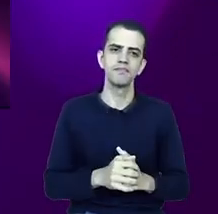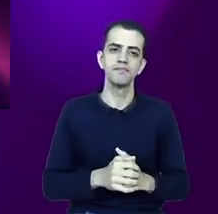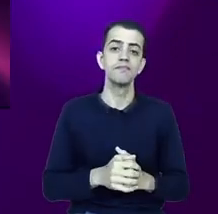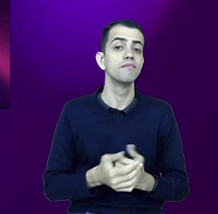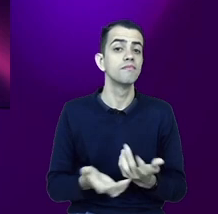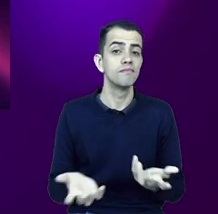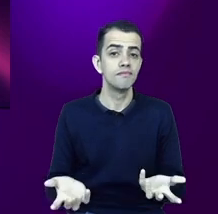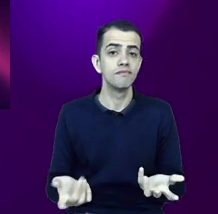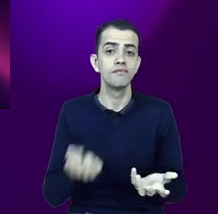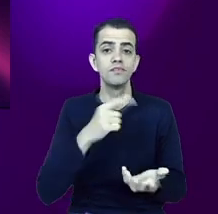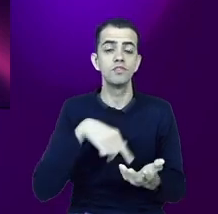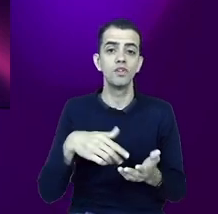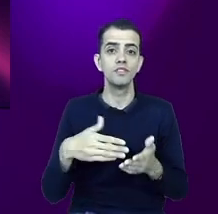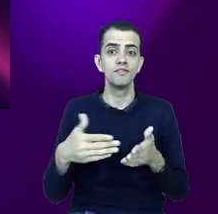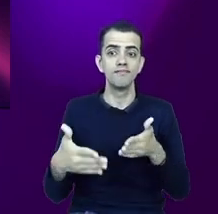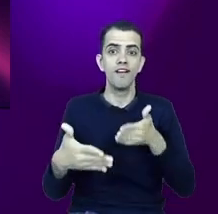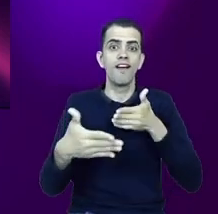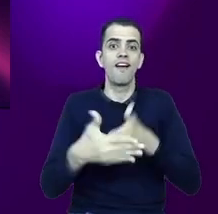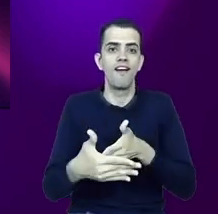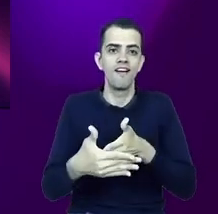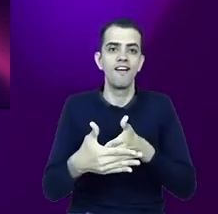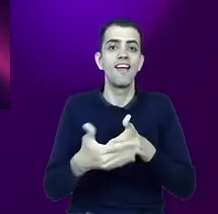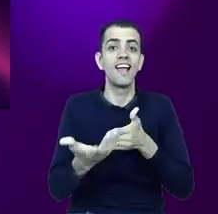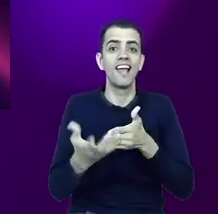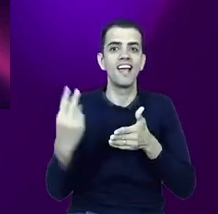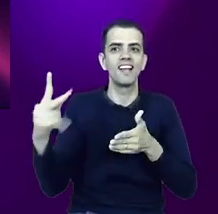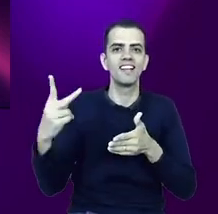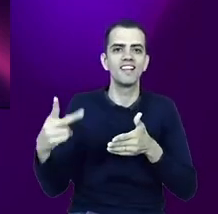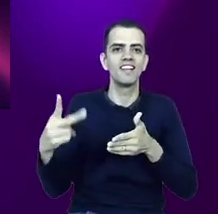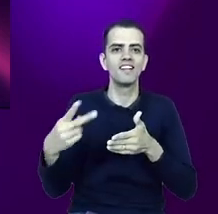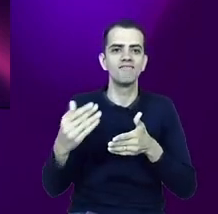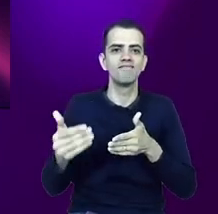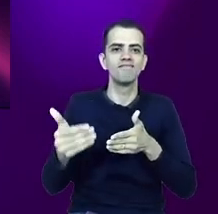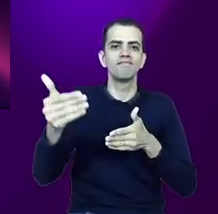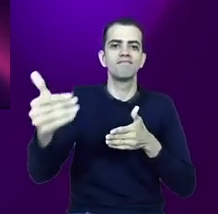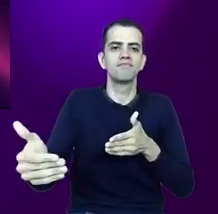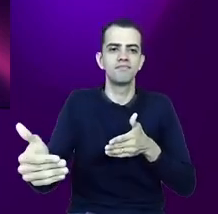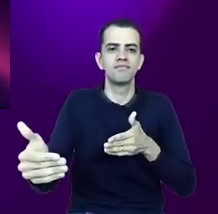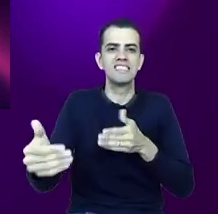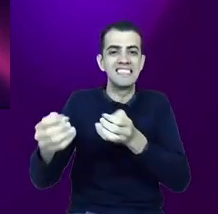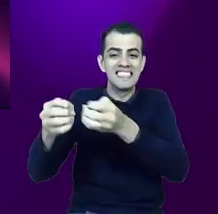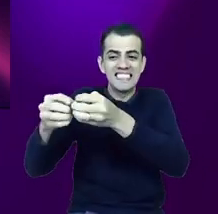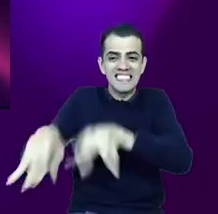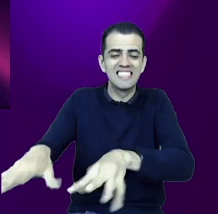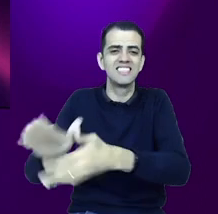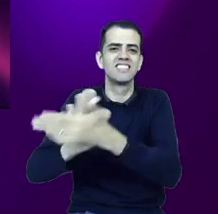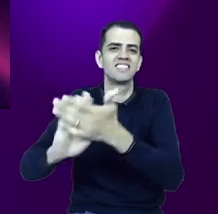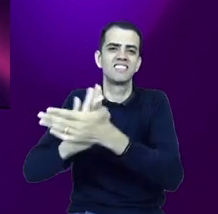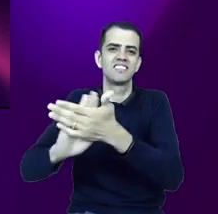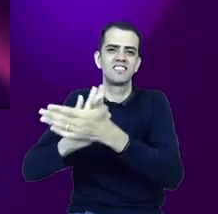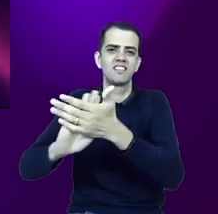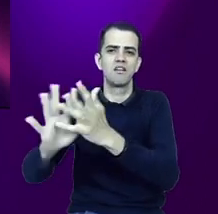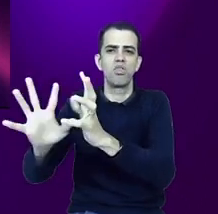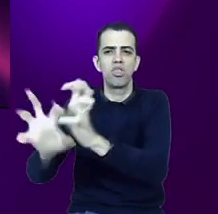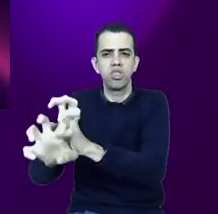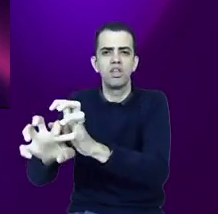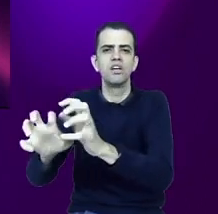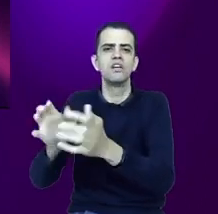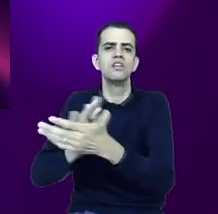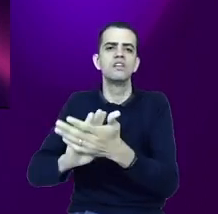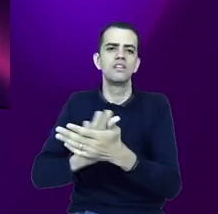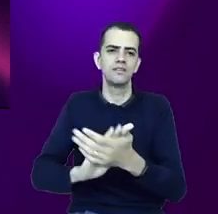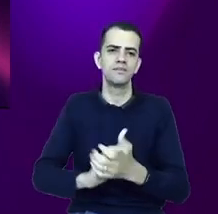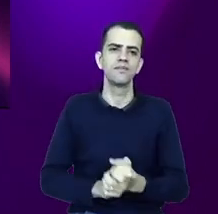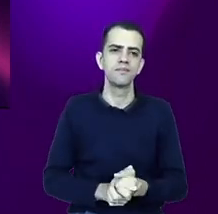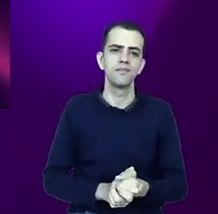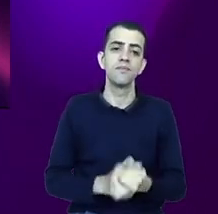nossa fronteira é exatamente aumentar a capacidade de ressecção sem danos, né? E essa extensão de ressecção hoje